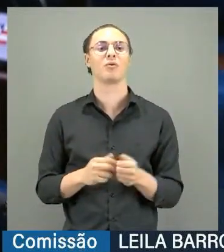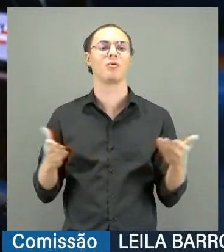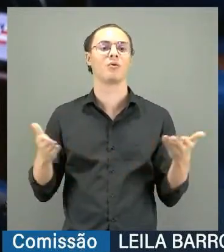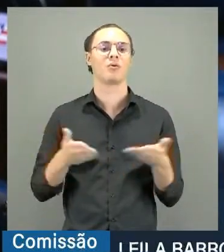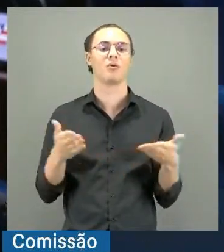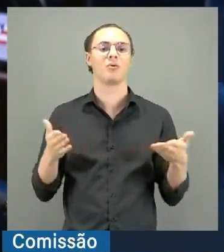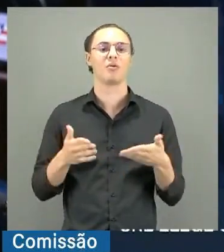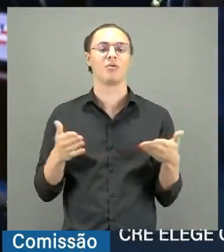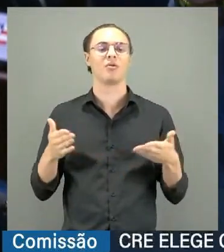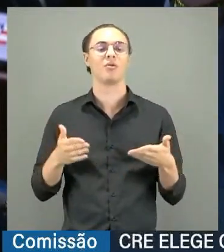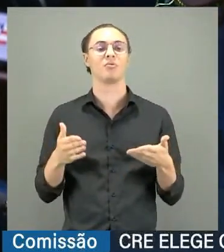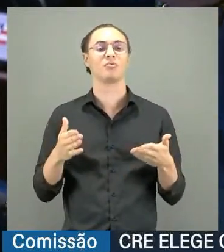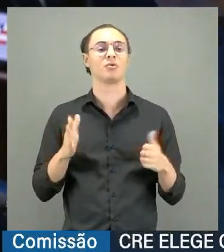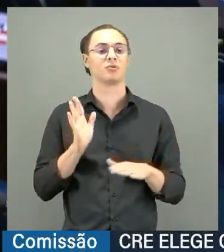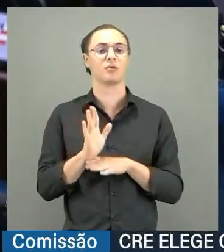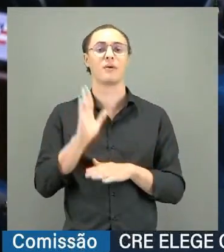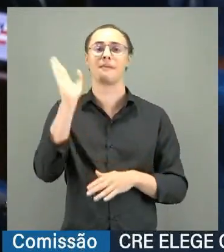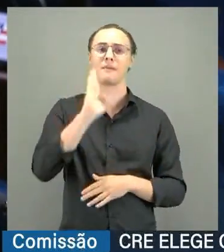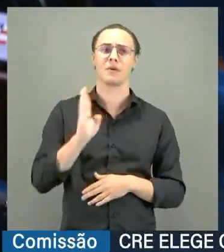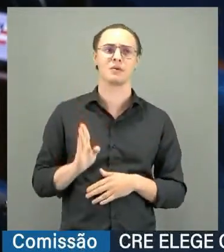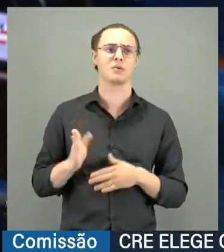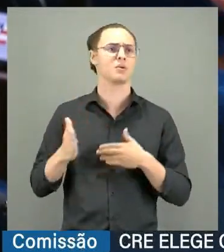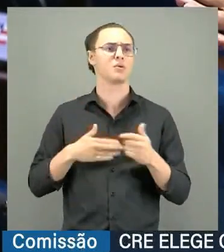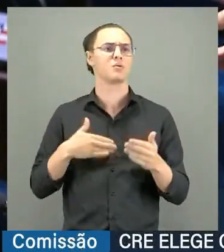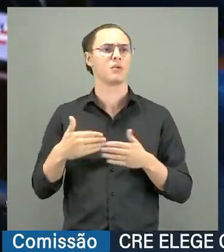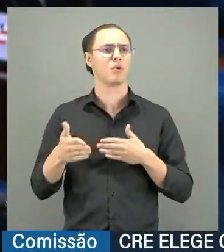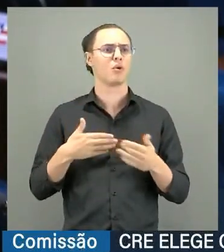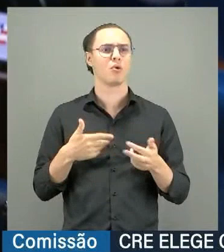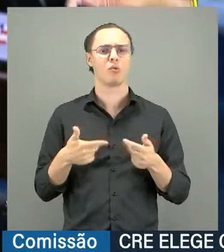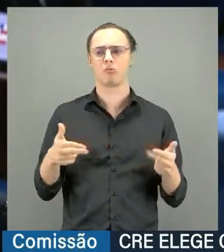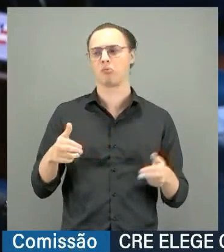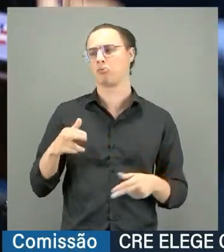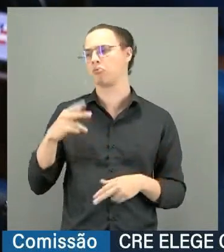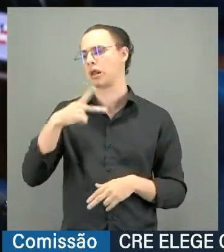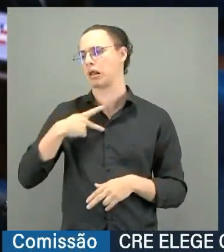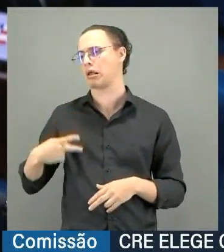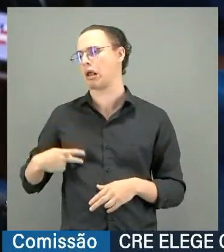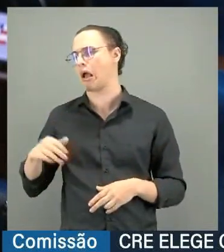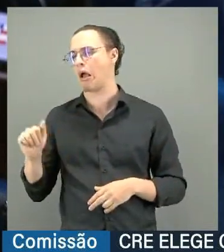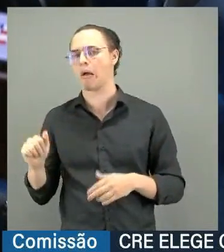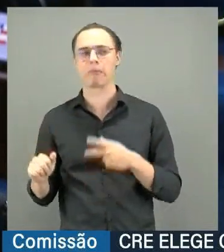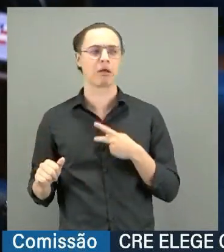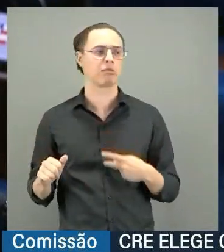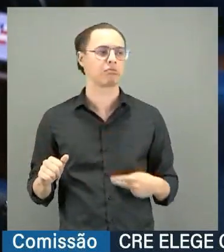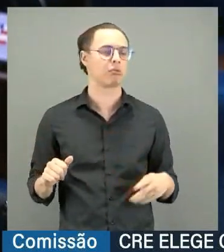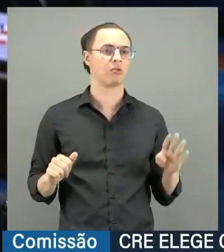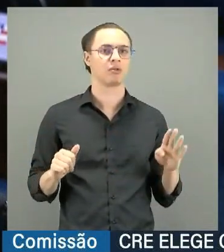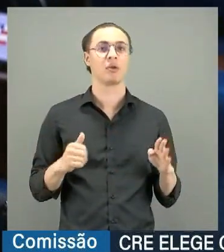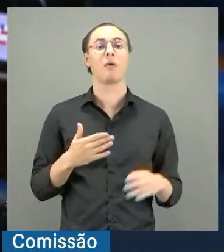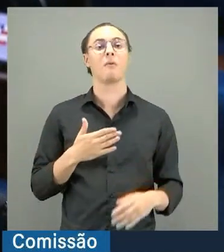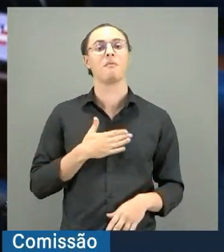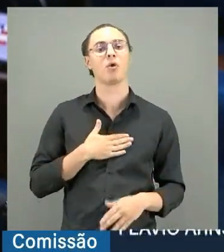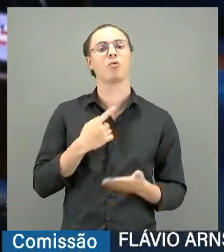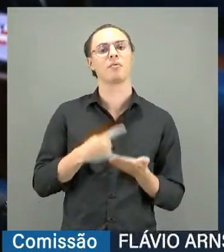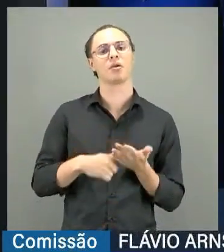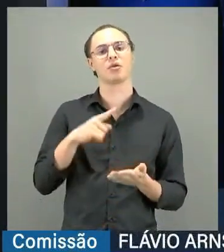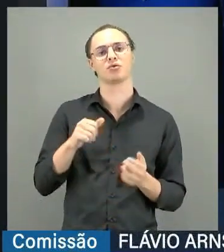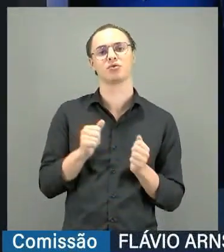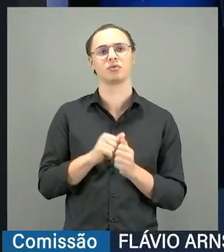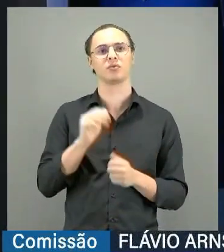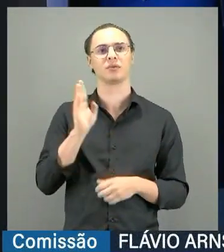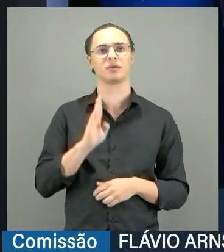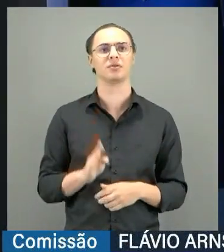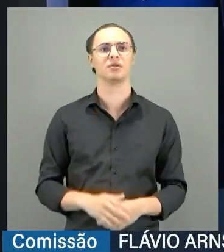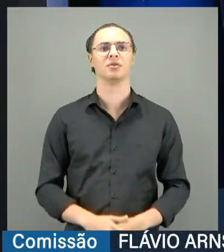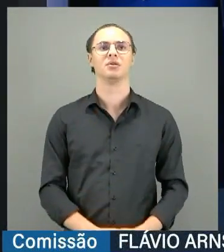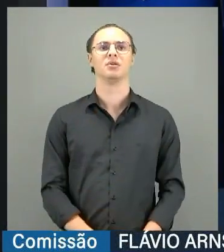colaborar com o Brasil Independente de personalidade Presidente a presidente com o Brasil Esse é meu compromisso aqui